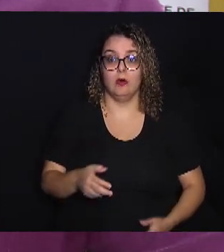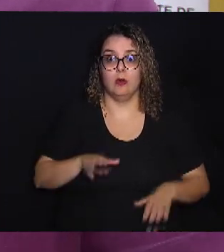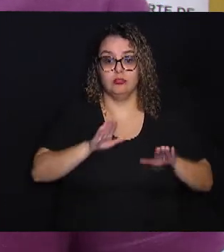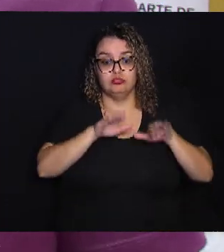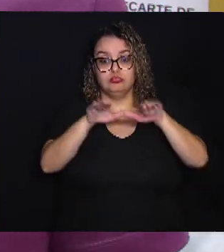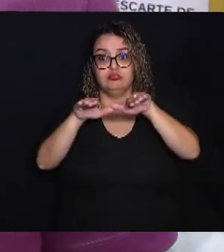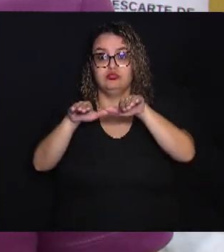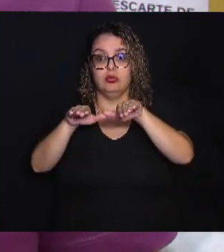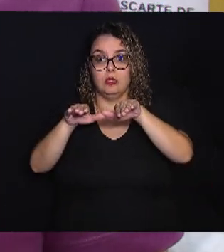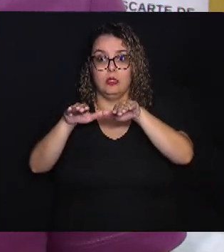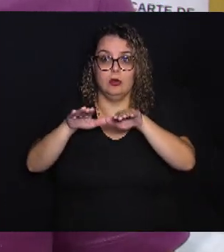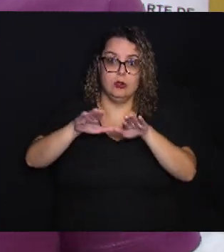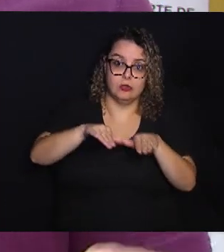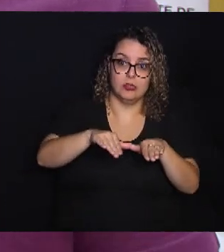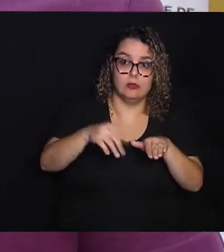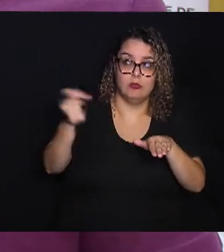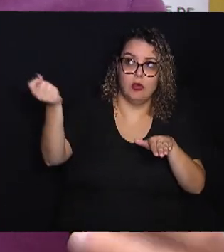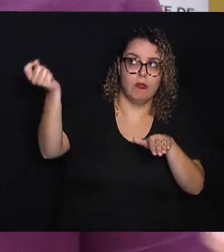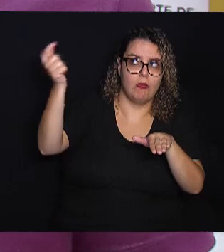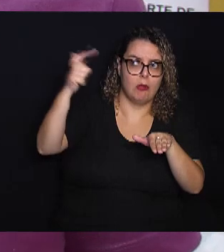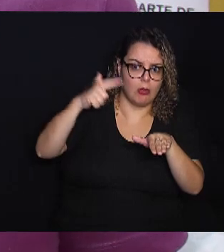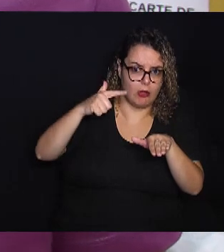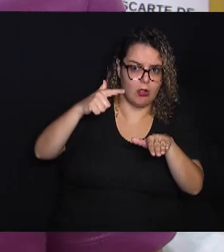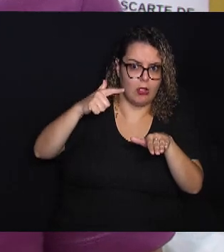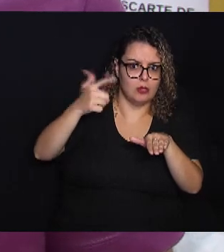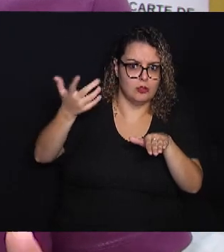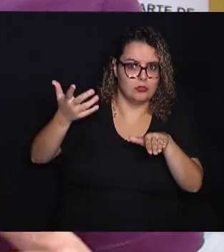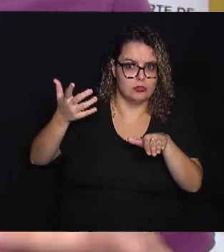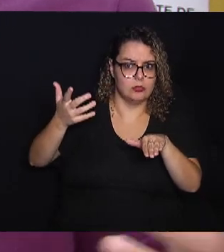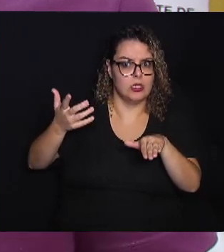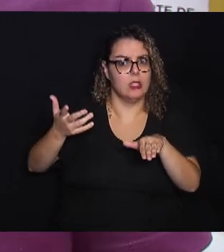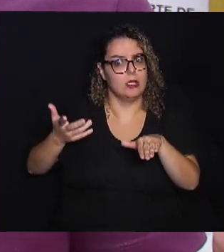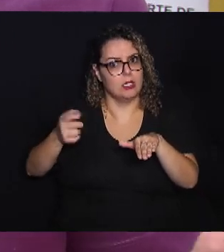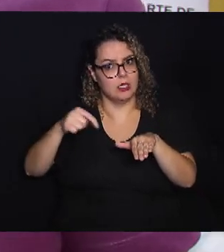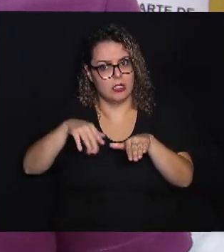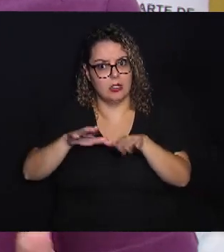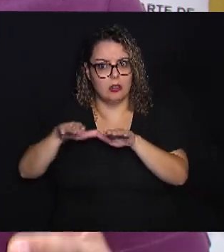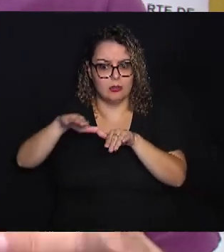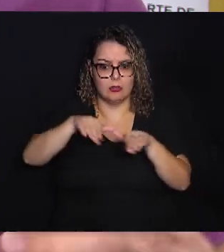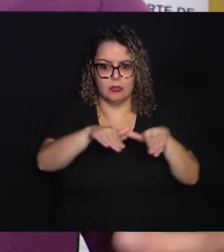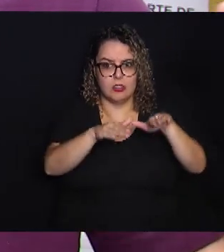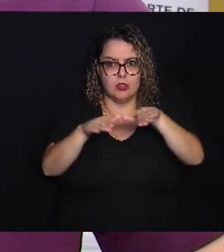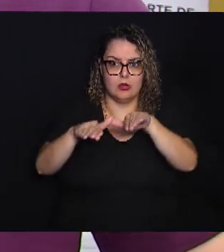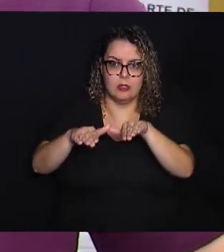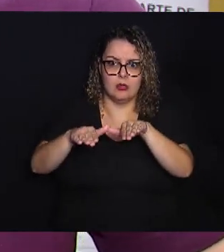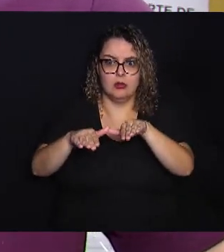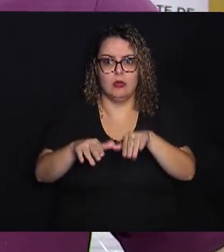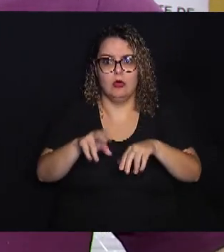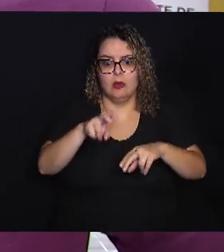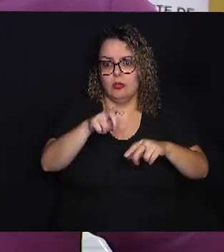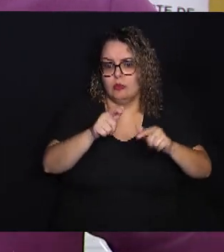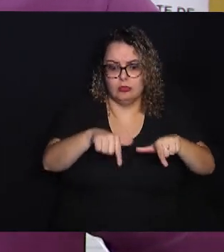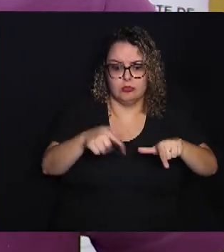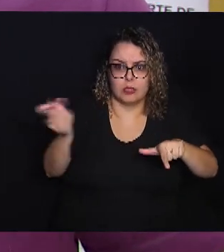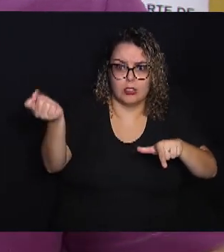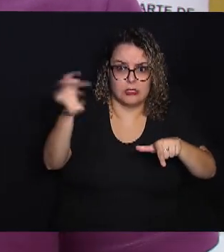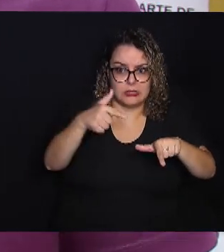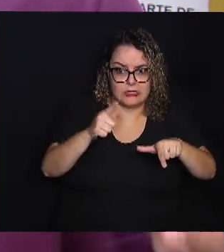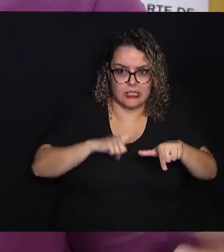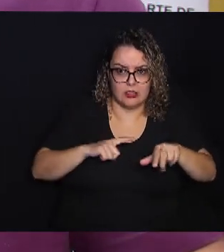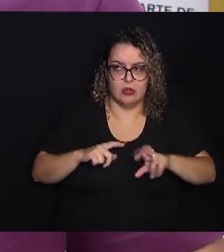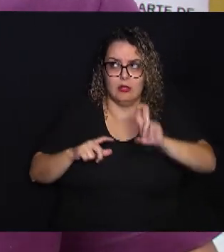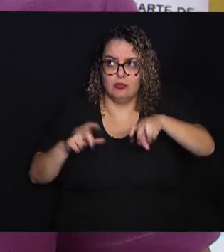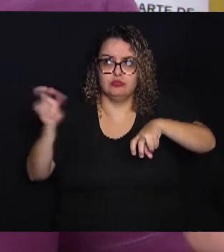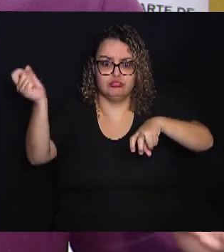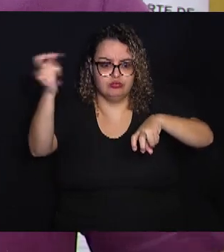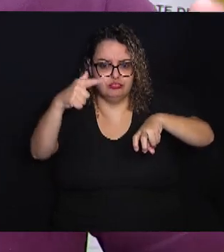caído no chão, se ele estiver pousado ou voando no lugar onde está batendo claridade, na luz do dia, no sol, ele está voando assim,